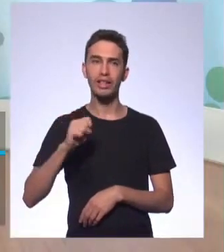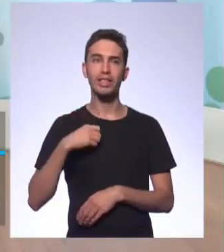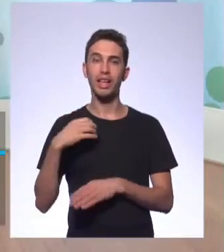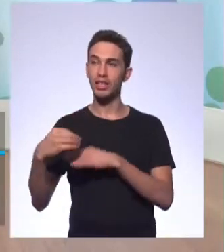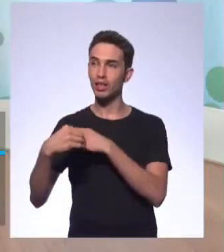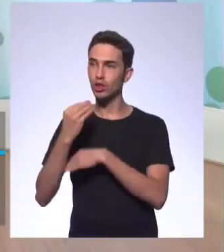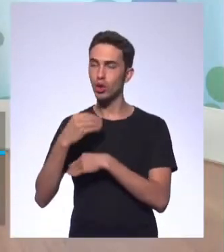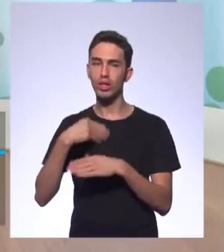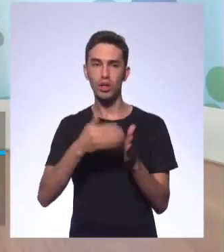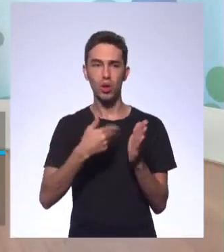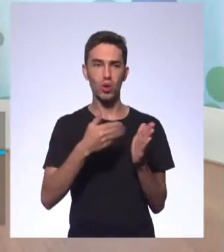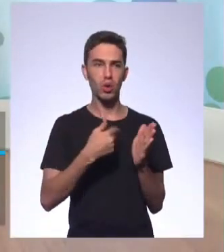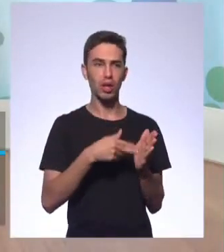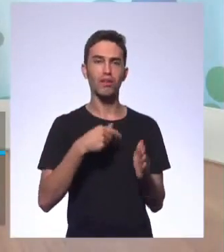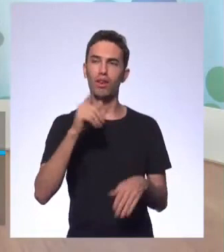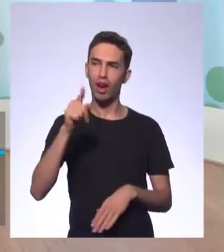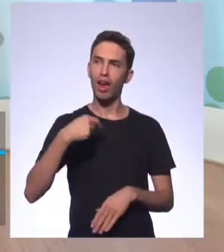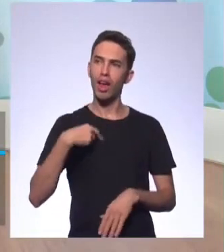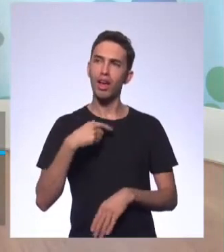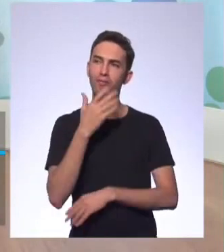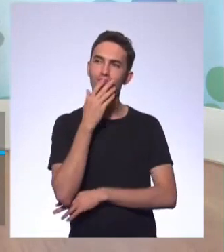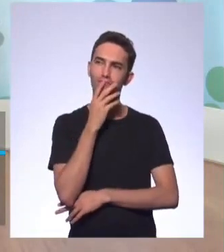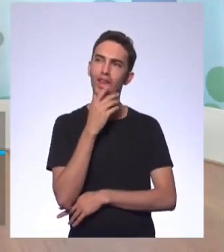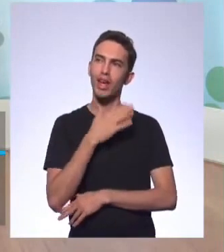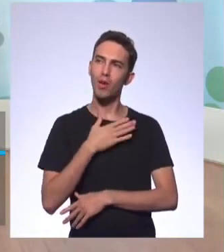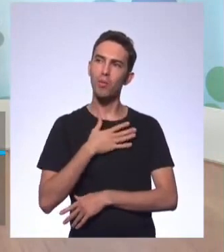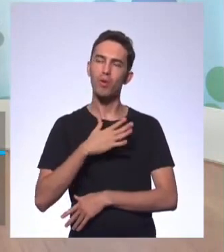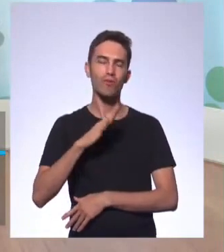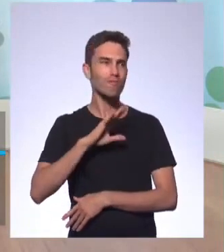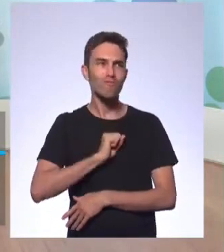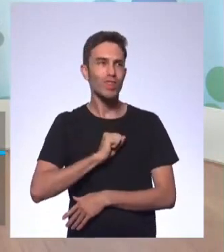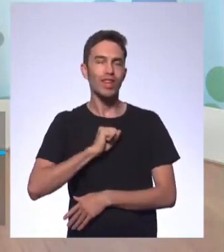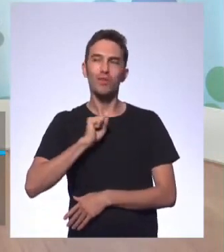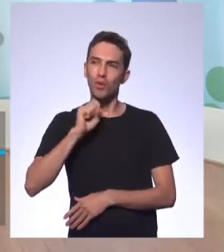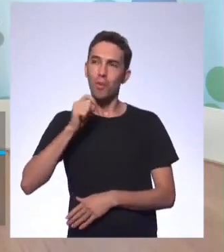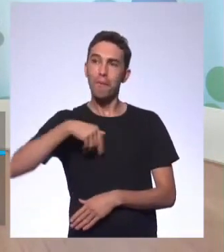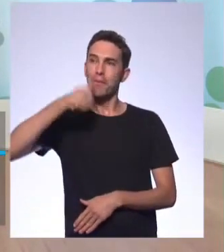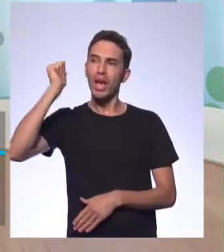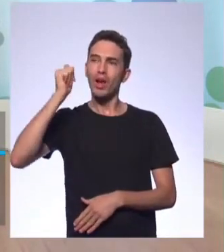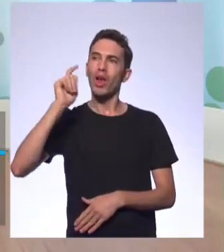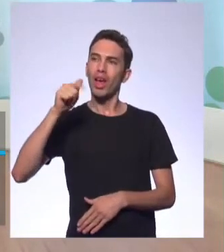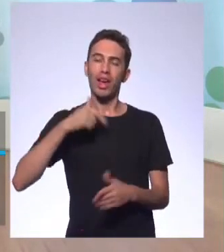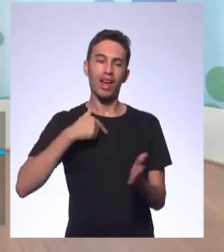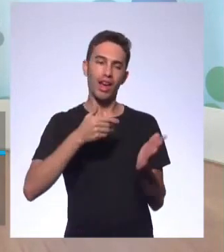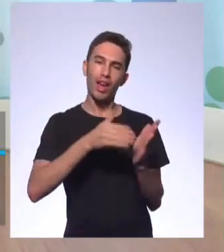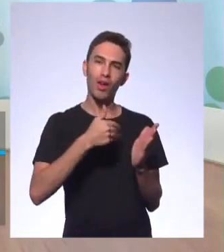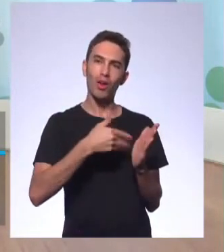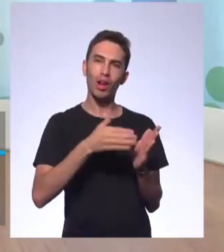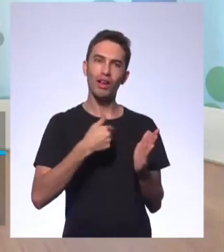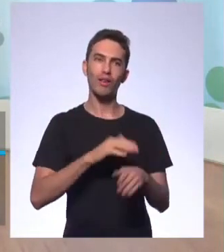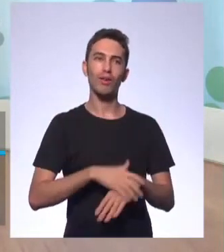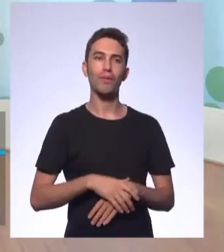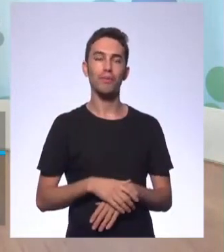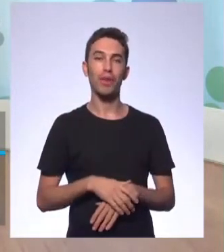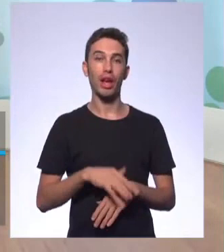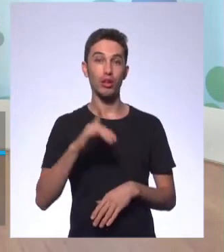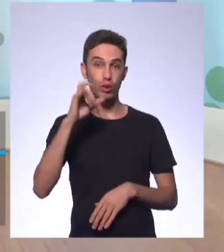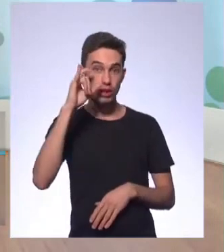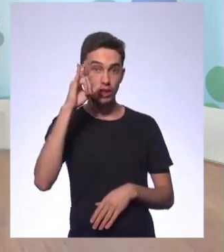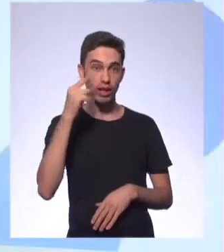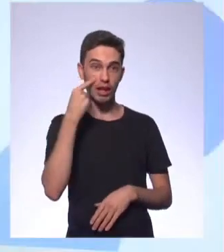que inspirou amor pela leitura foi esse. Eu estava pensando sobre isso. Nossa, eu vou indicar lá do nosso Instagram. Deixa eu falar rapidinho do nosso Instagram. Língua